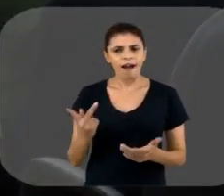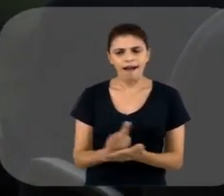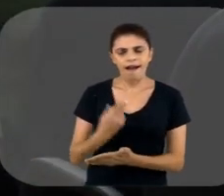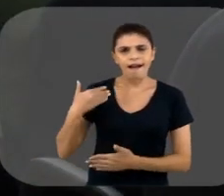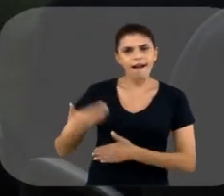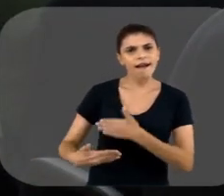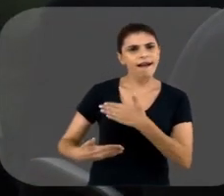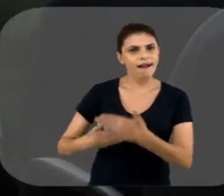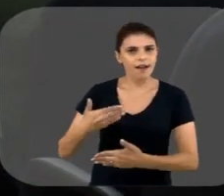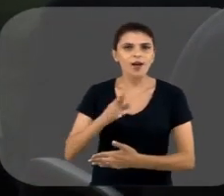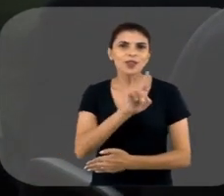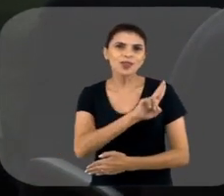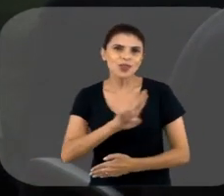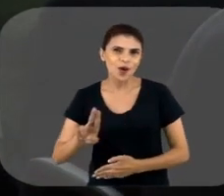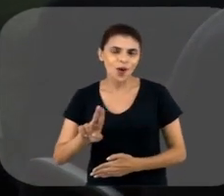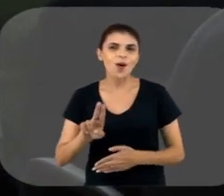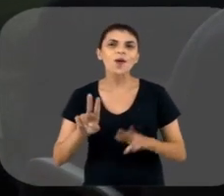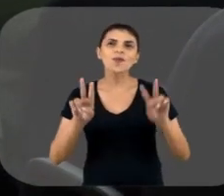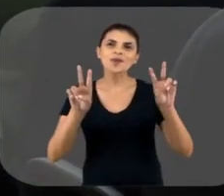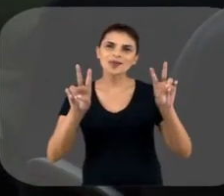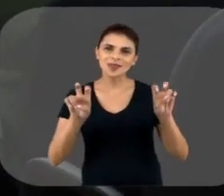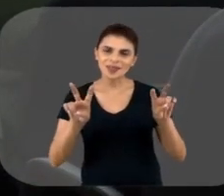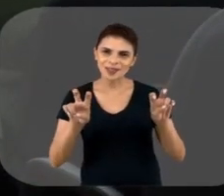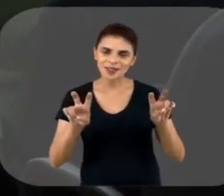né, como o próprio nome diz,